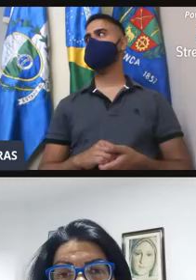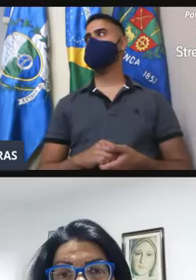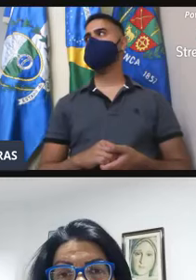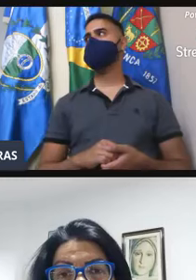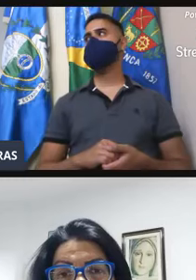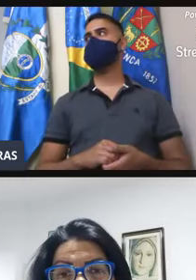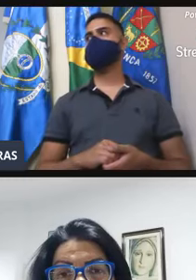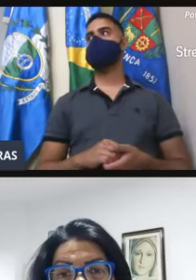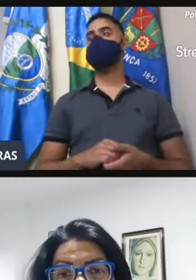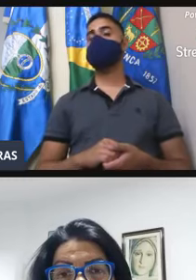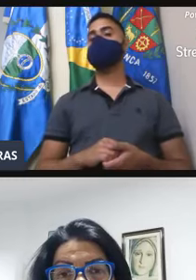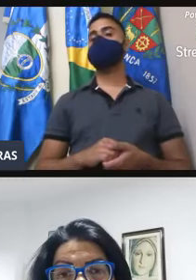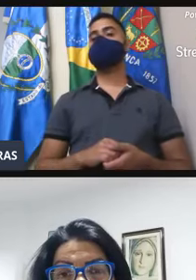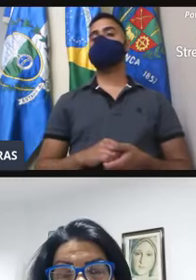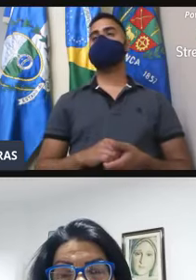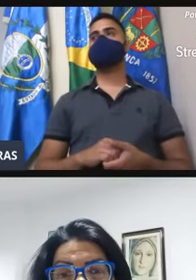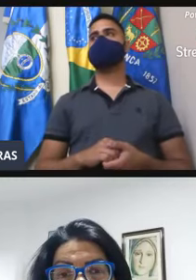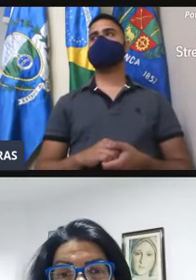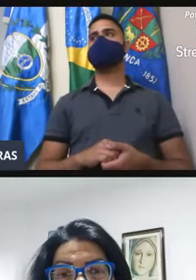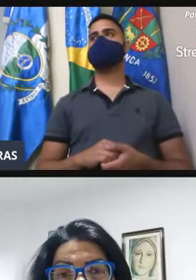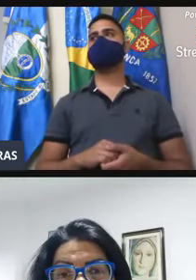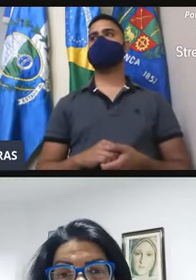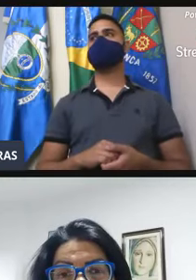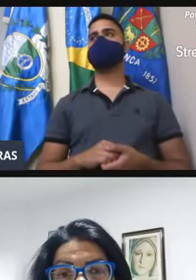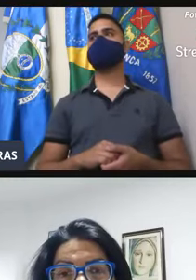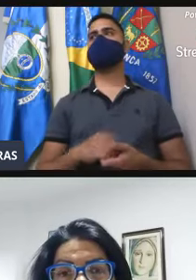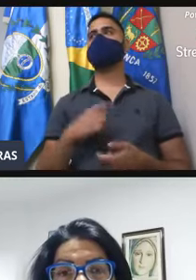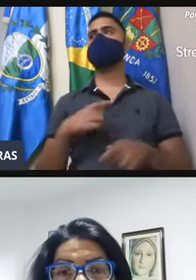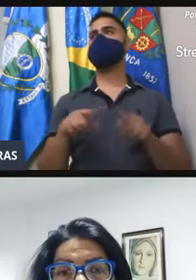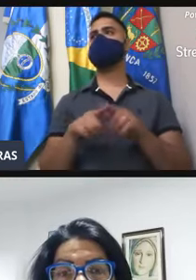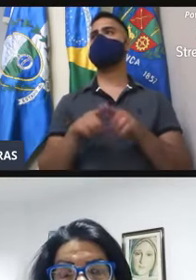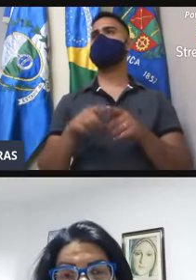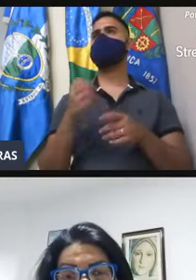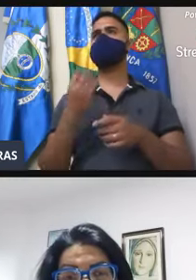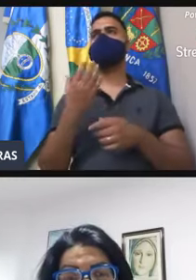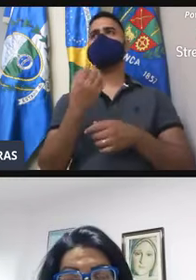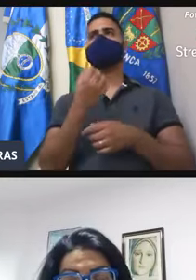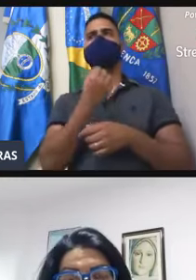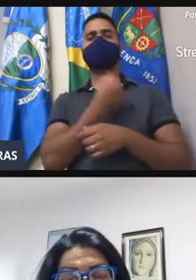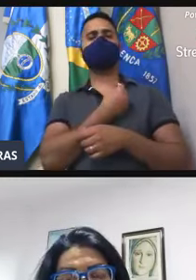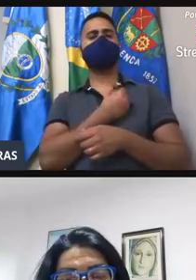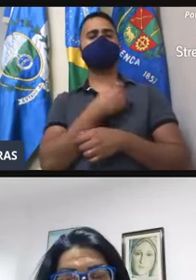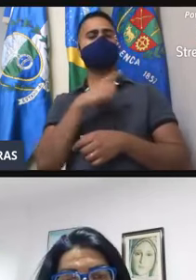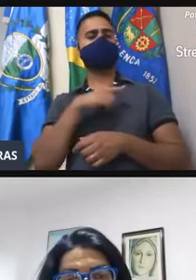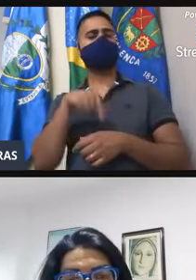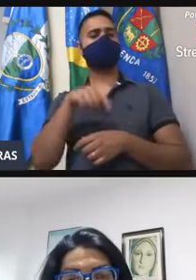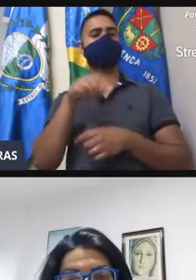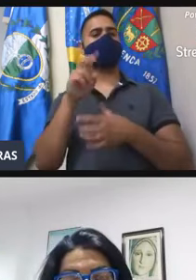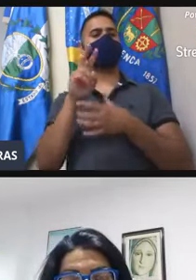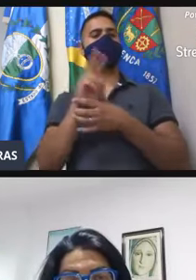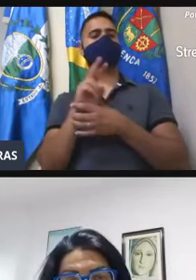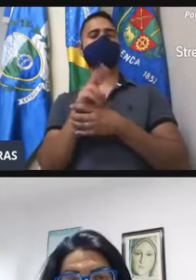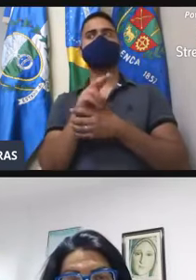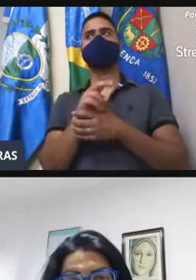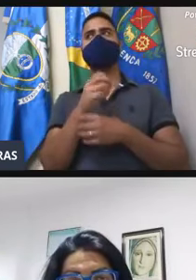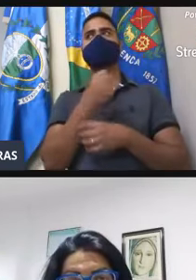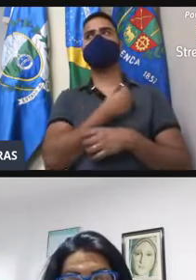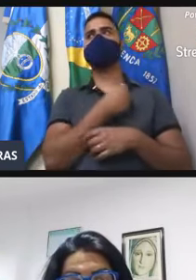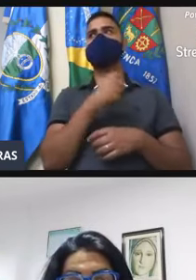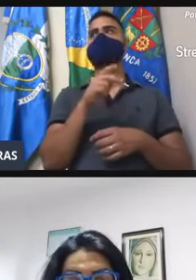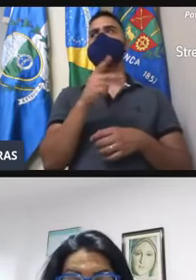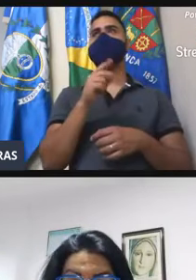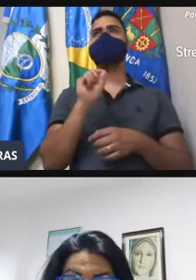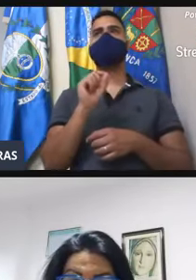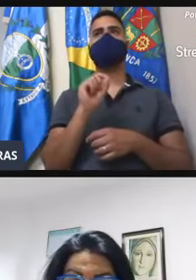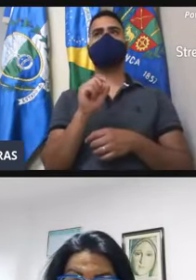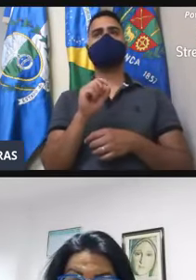os bons números que tem tido no nosso município no que se diz respeito à pandemia, eu